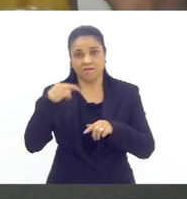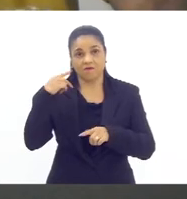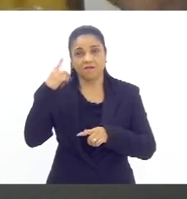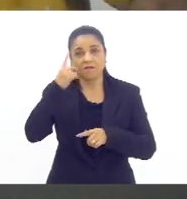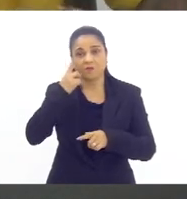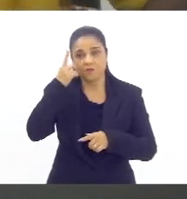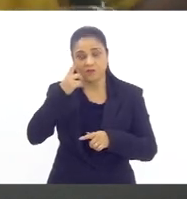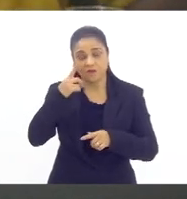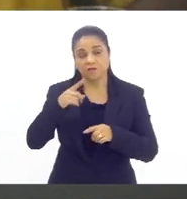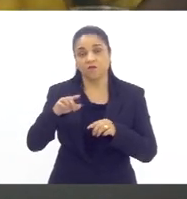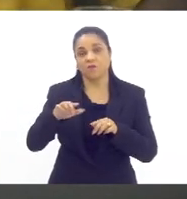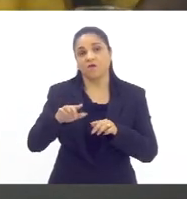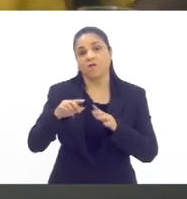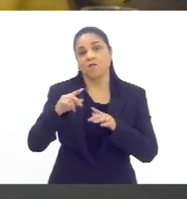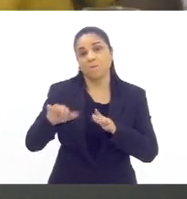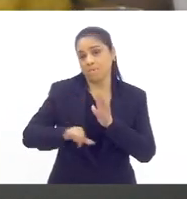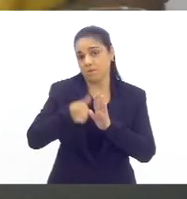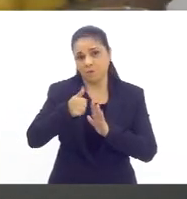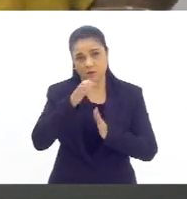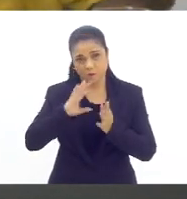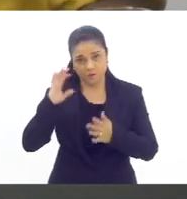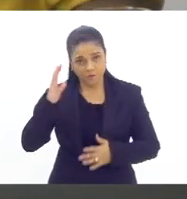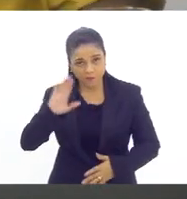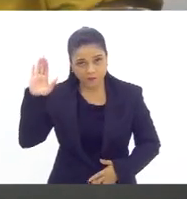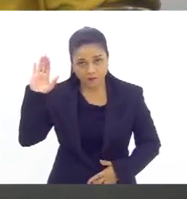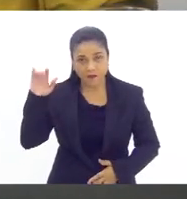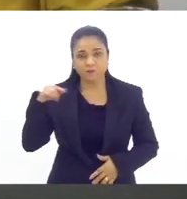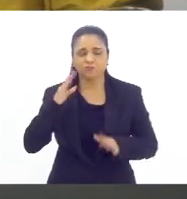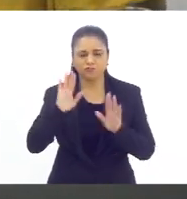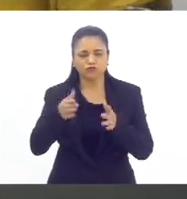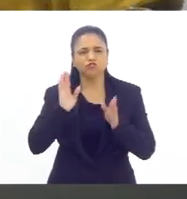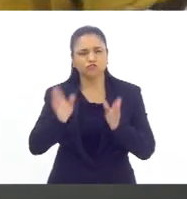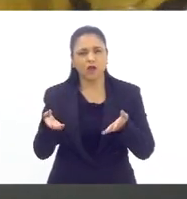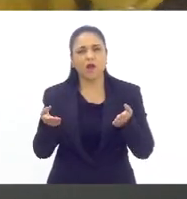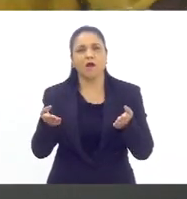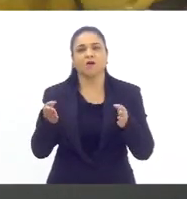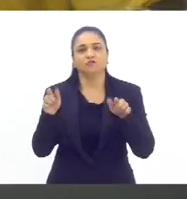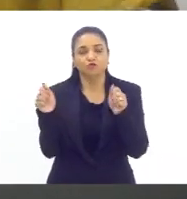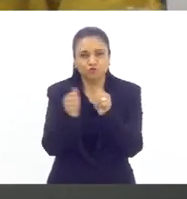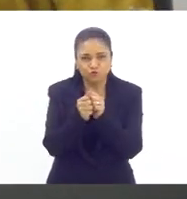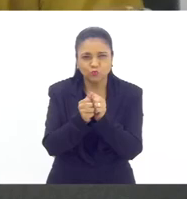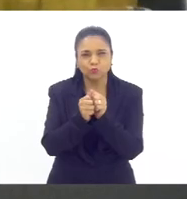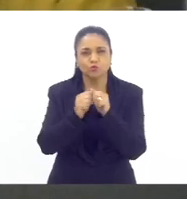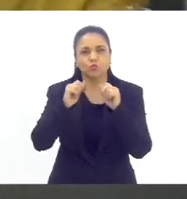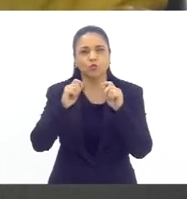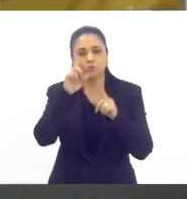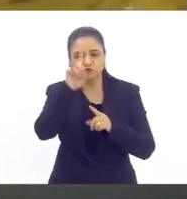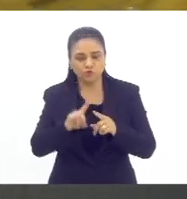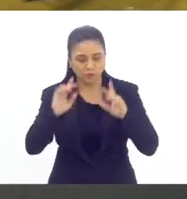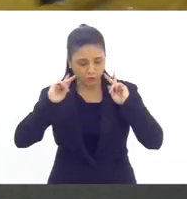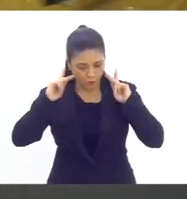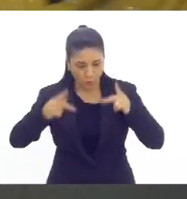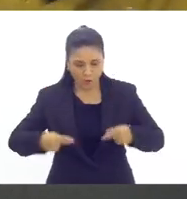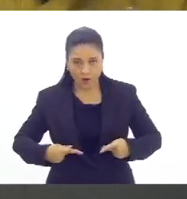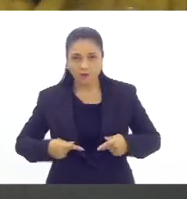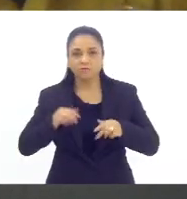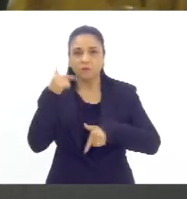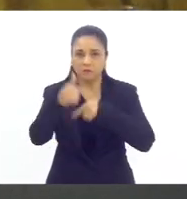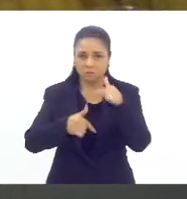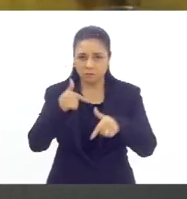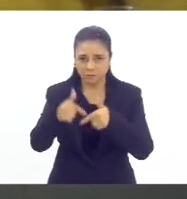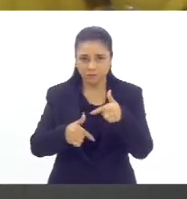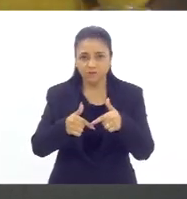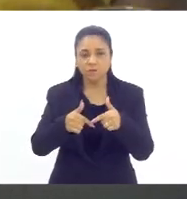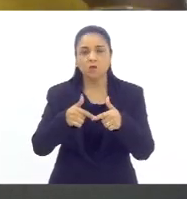já Deputado nós já fizemos dobradinhas e na parte de direitos humanos uma delas foi quando foi assassinado aquele